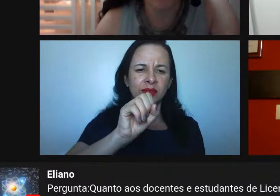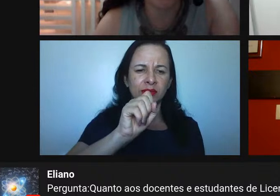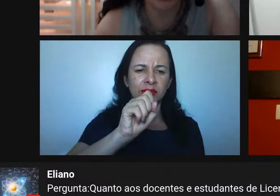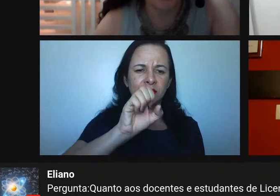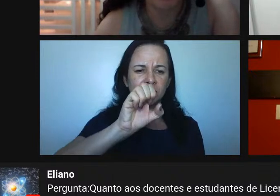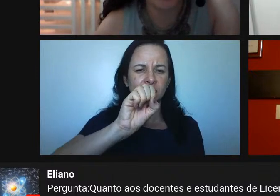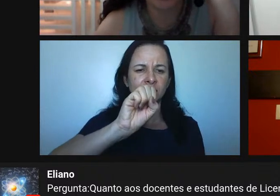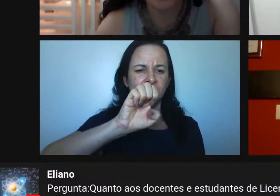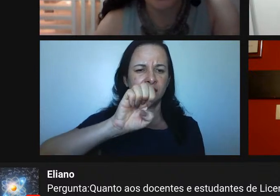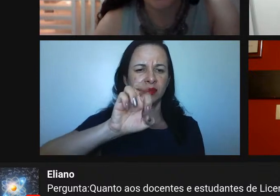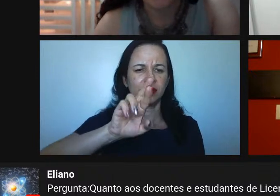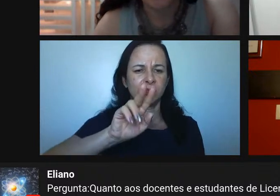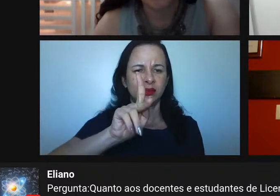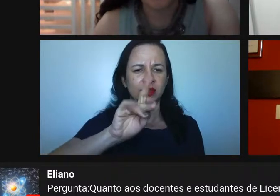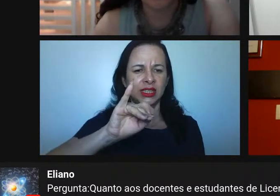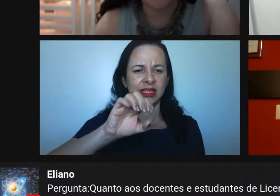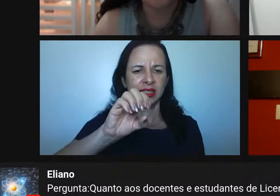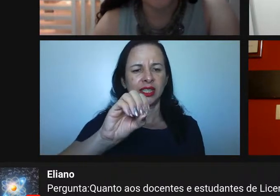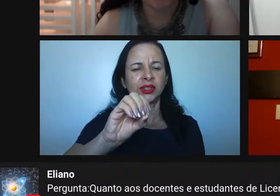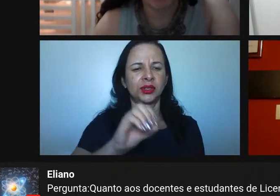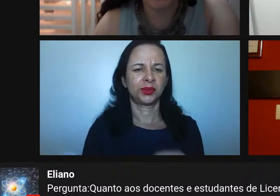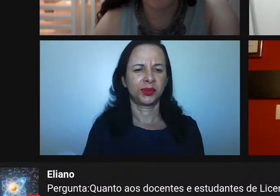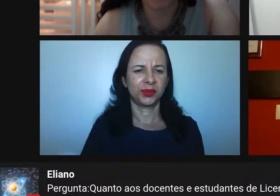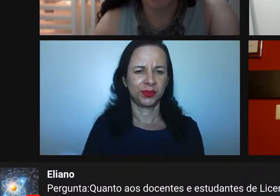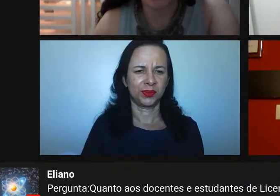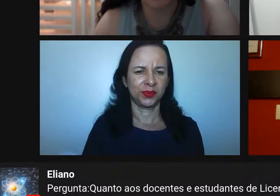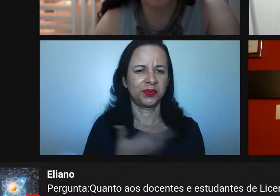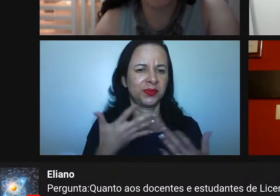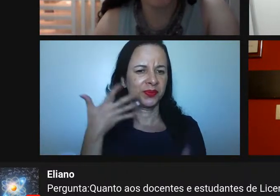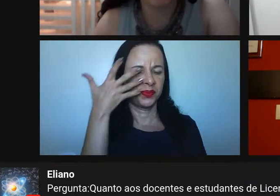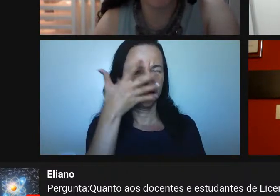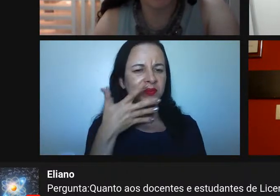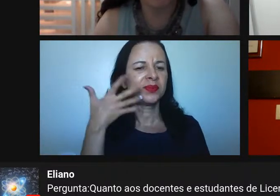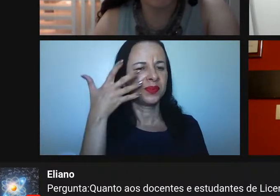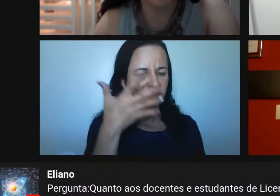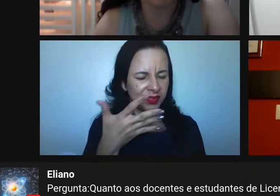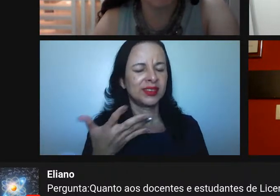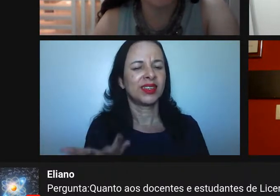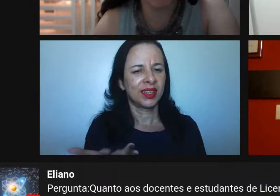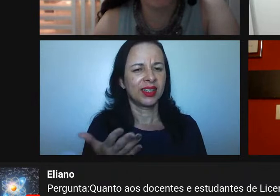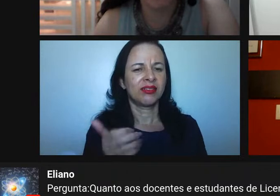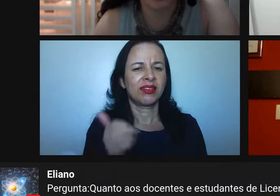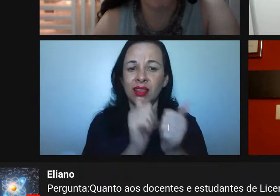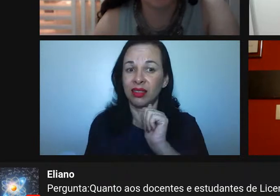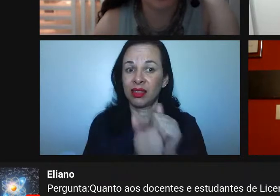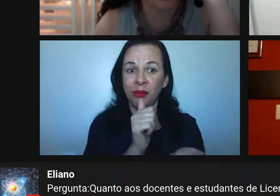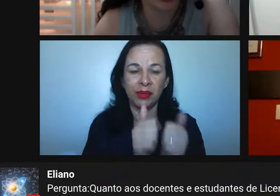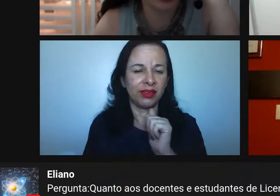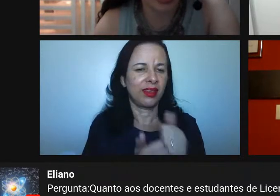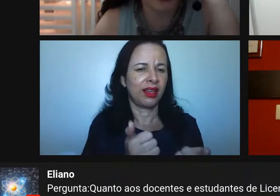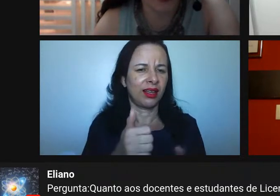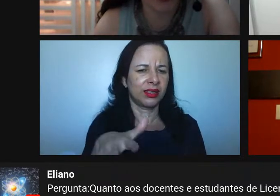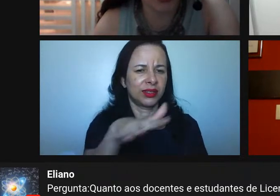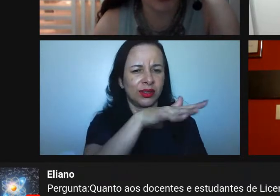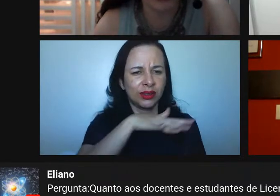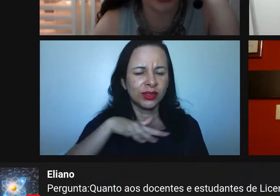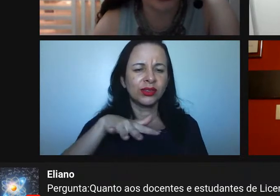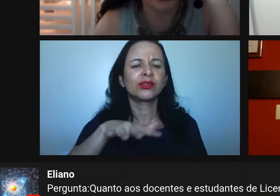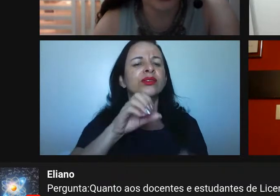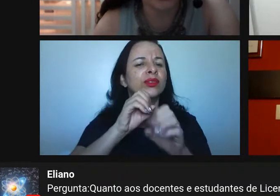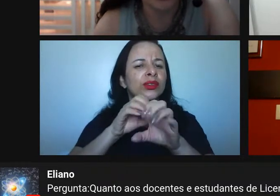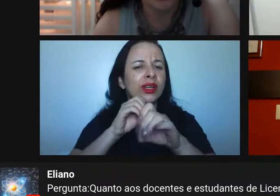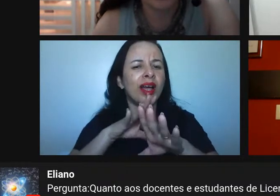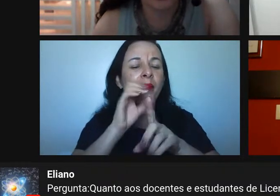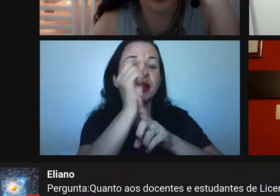cerimônias hoje fez até um comentário aqui né É sim a palestra vai muito além de adaptar o aluno somente ambiente escolar mas a sociedade como